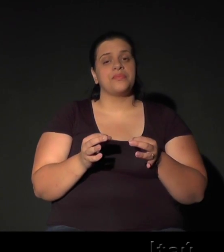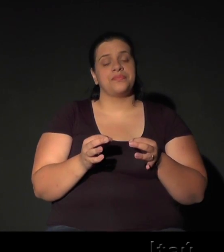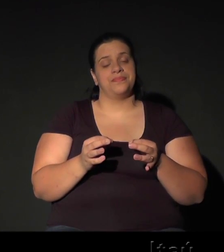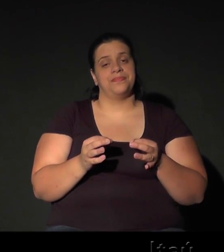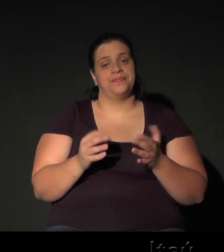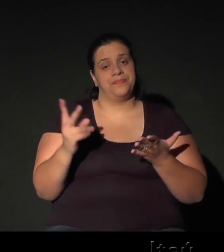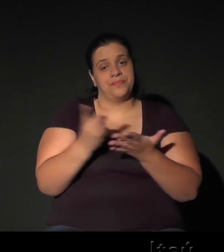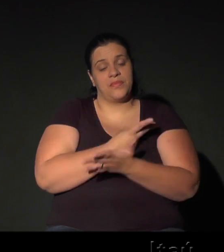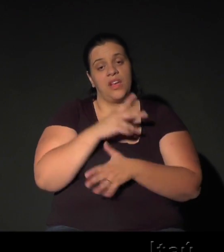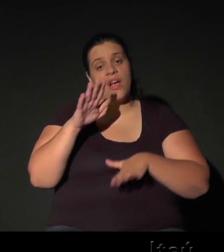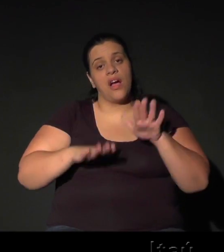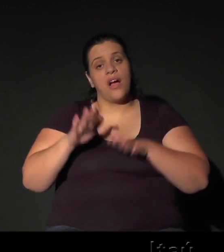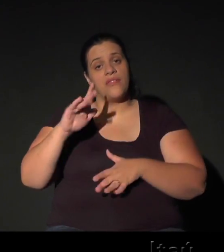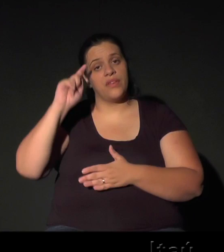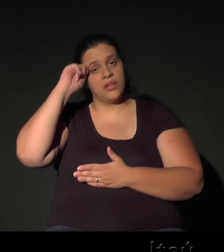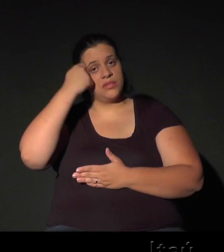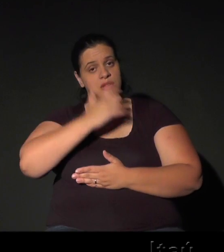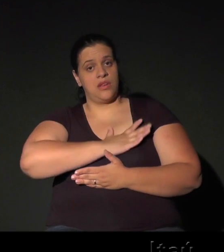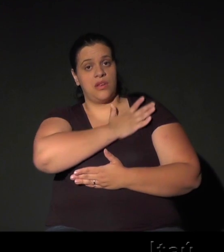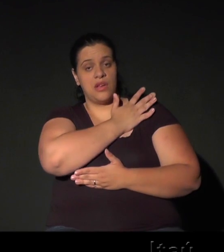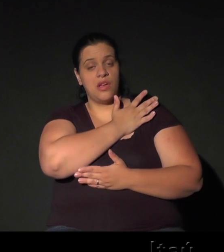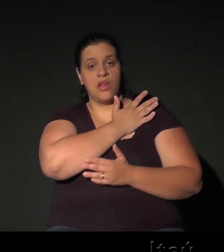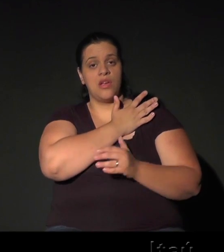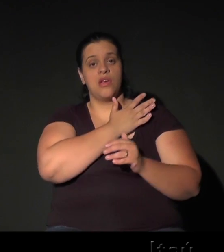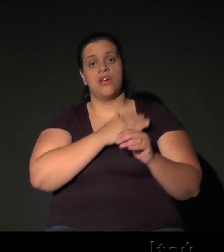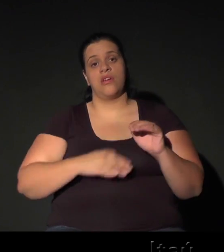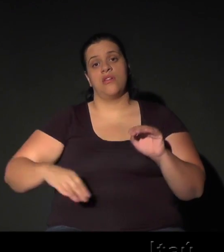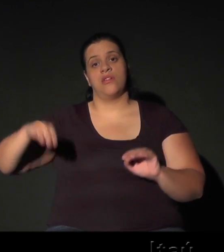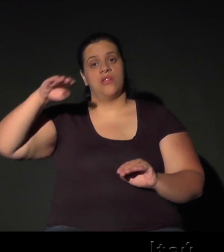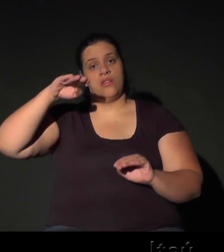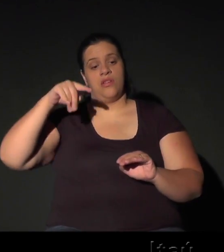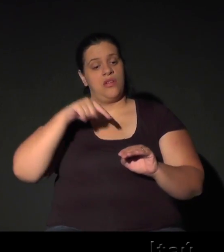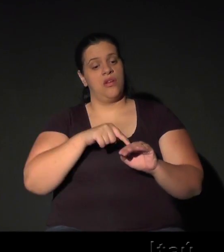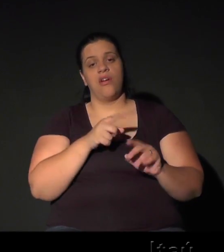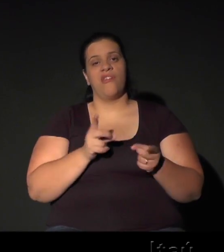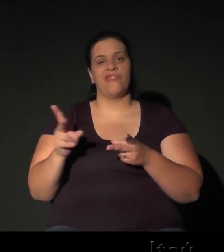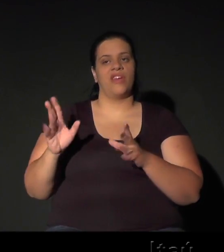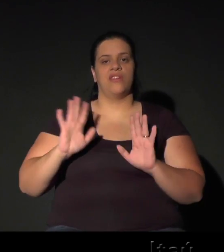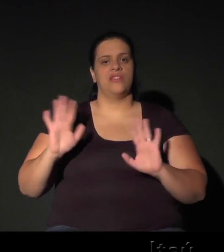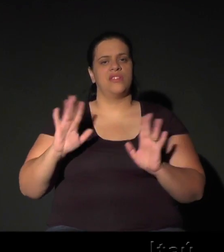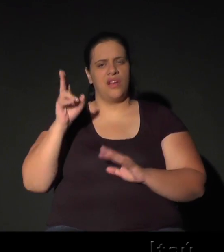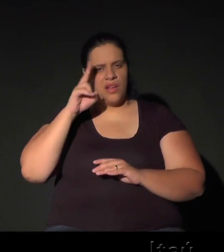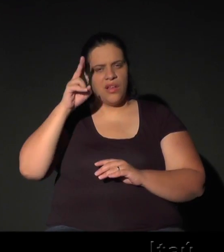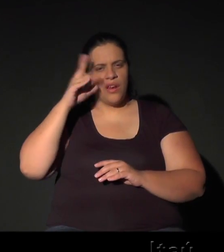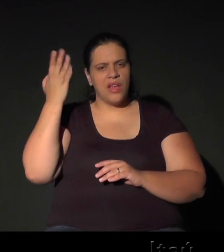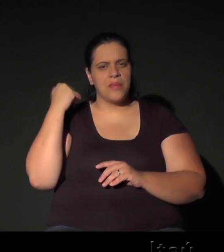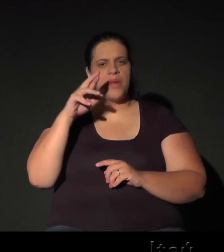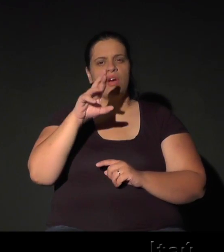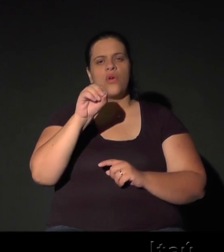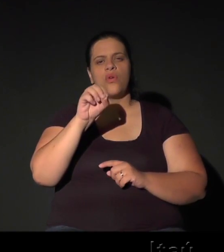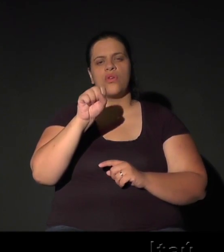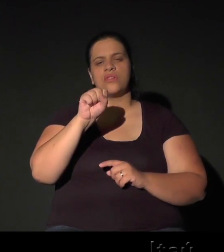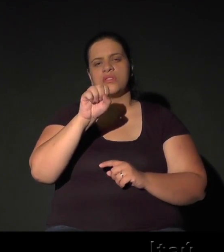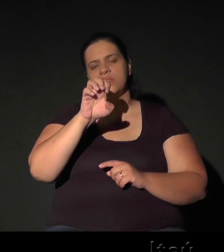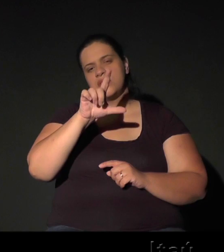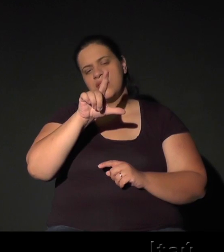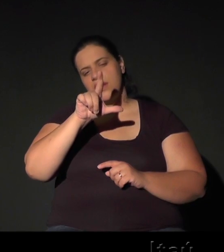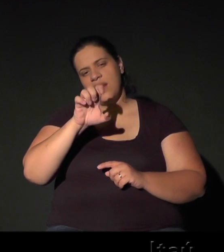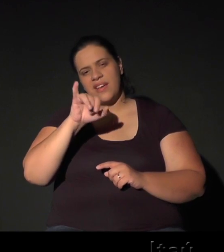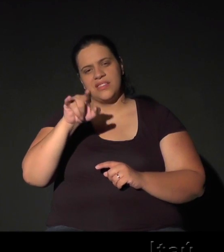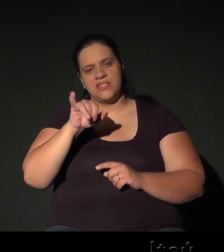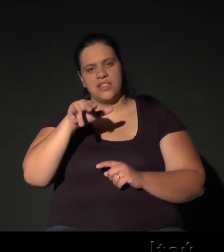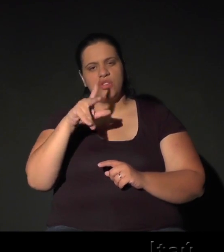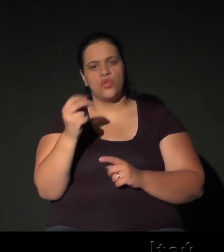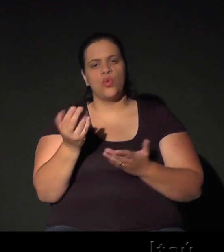eh Às vezes o racismo está acima da própria capidade dele vender vocês lembram do rolezinho do boneo quando